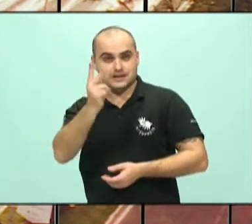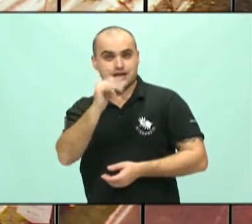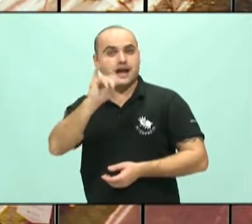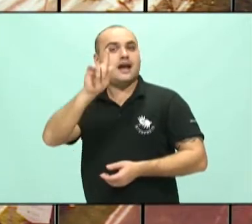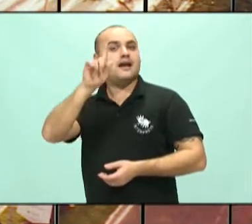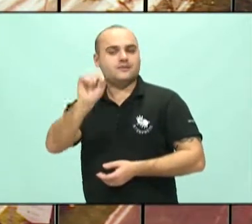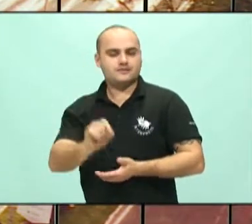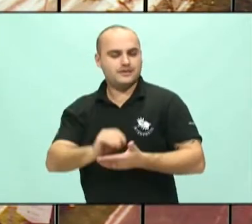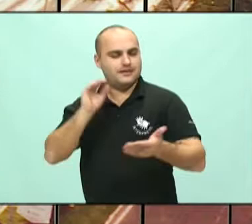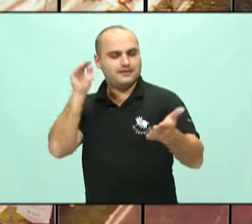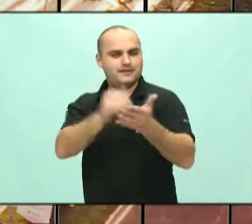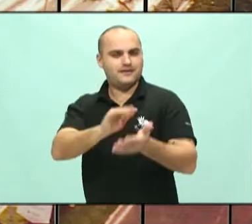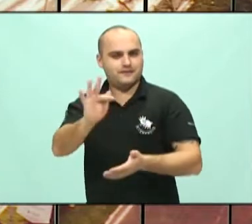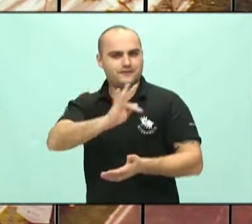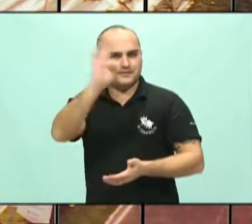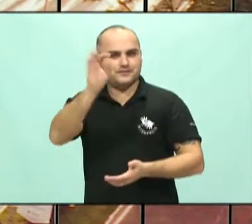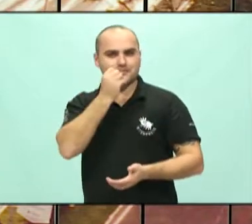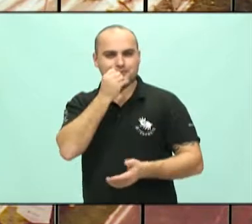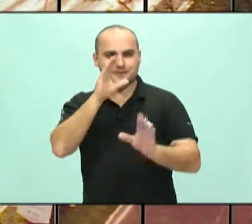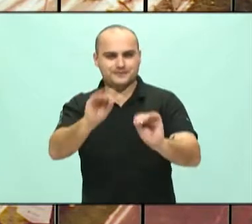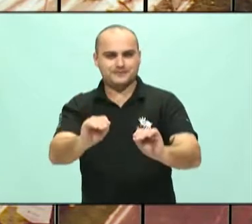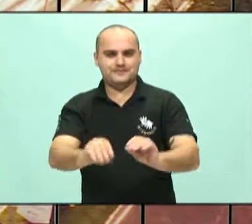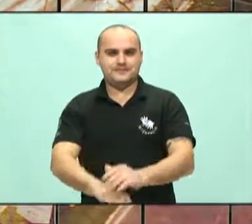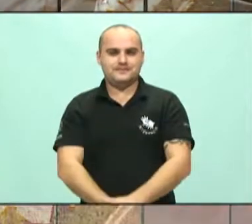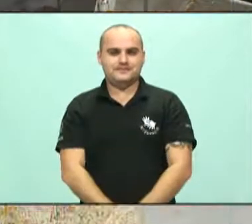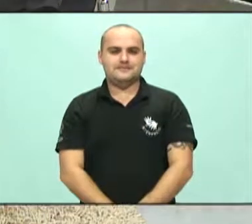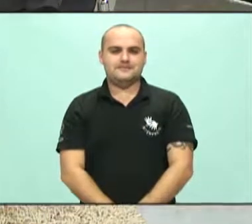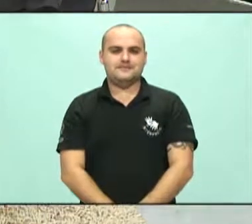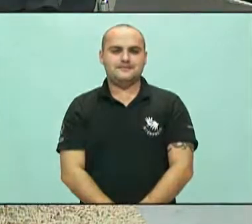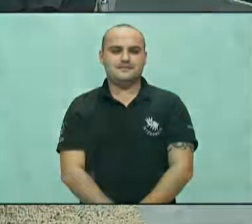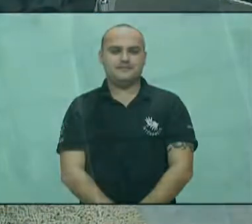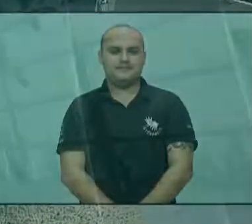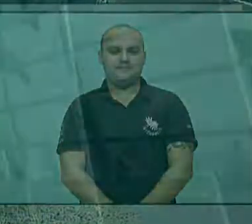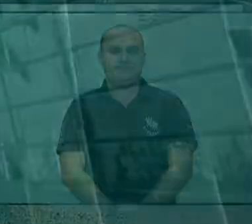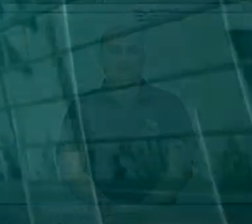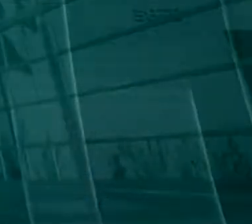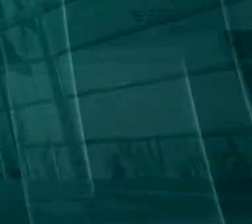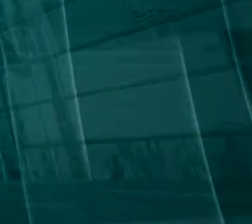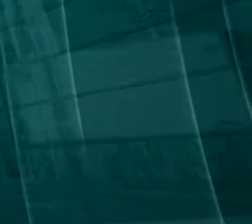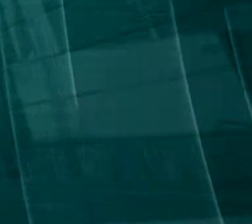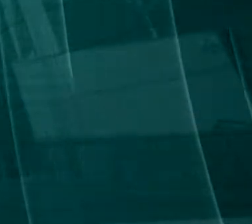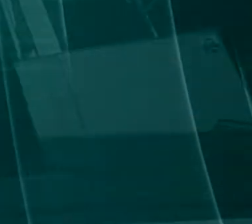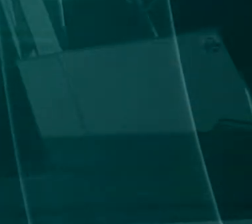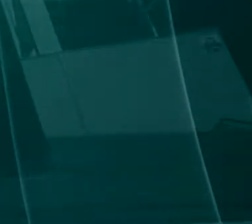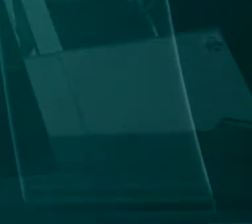Até o próximo programa, amigos. Boa noite.